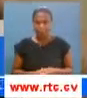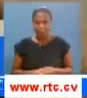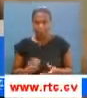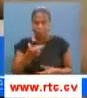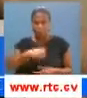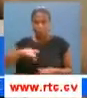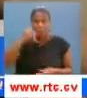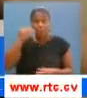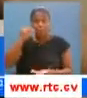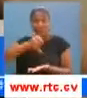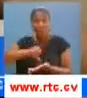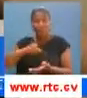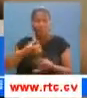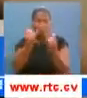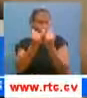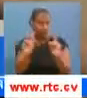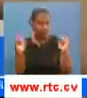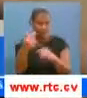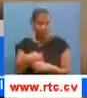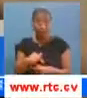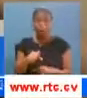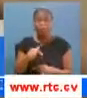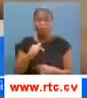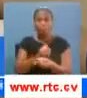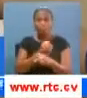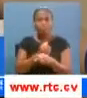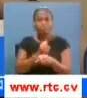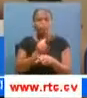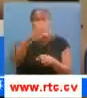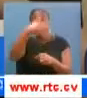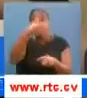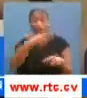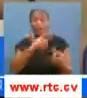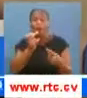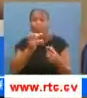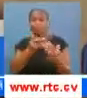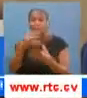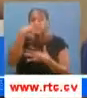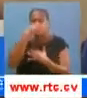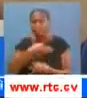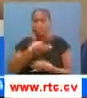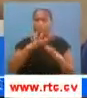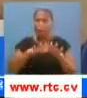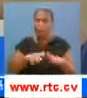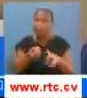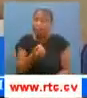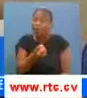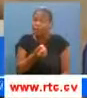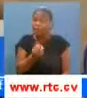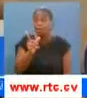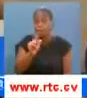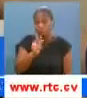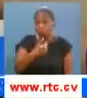temos um Banco Central praticamente independente, que tem como mandato principal garantir a estabilidade de preços, e